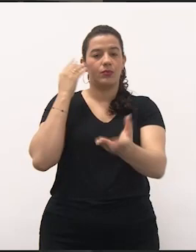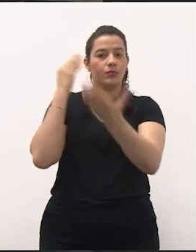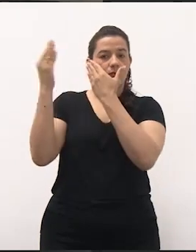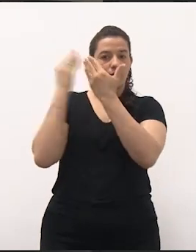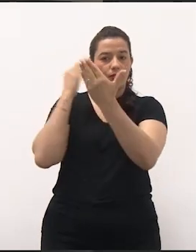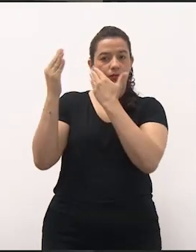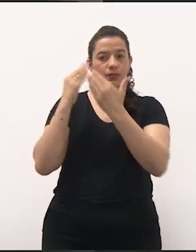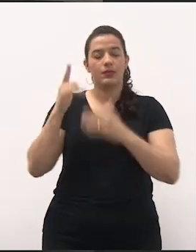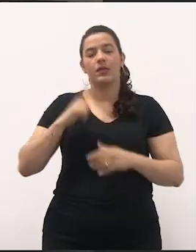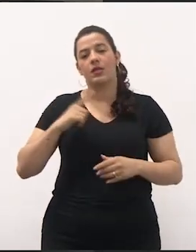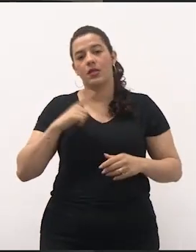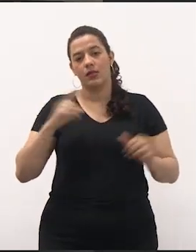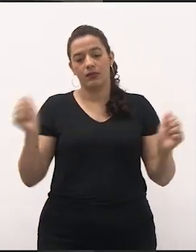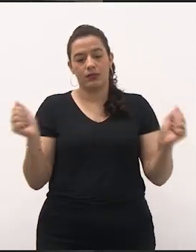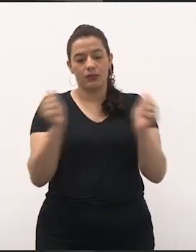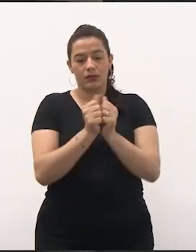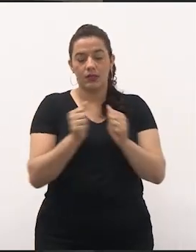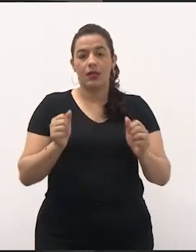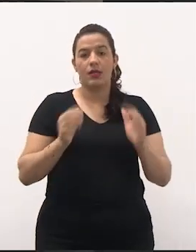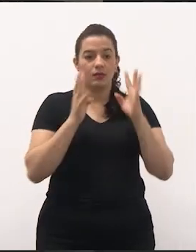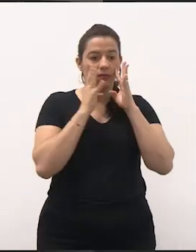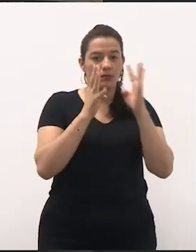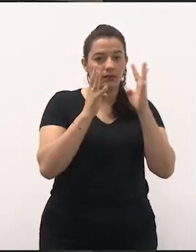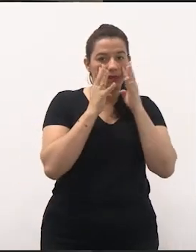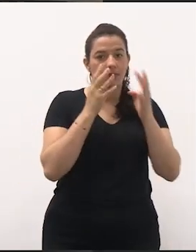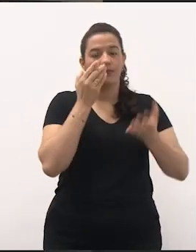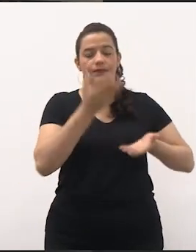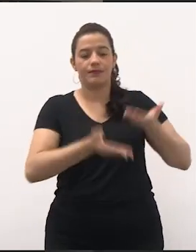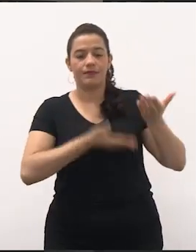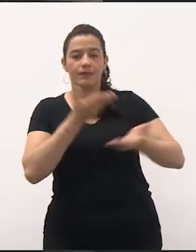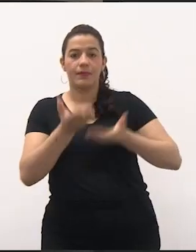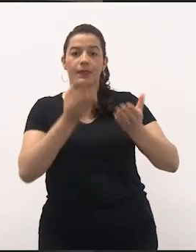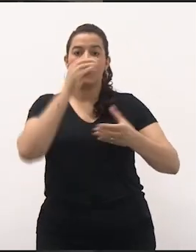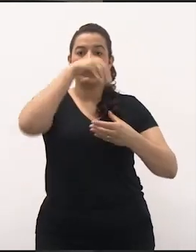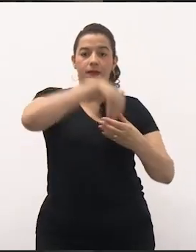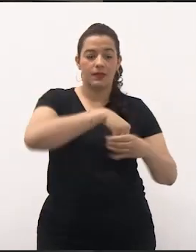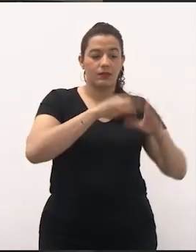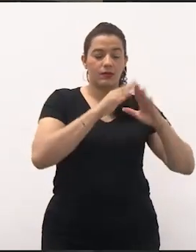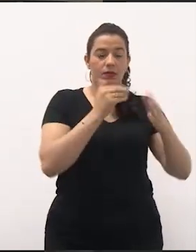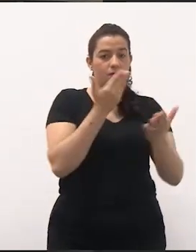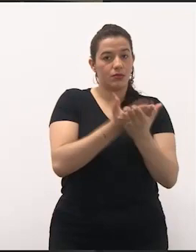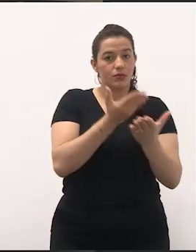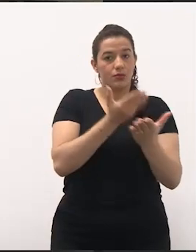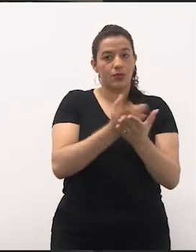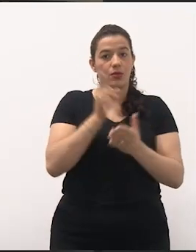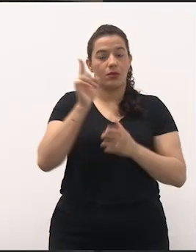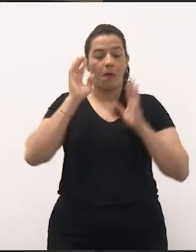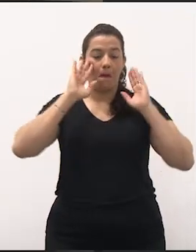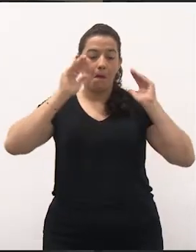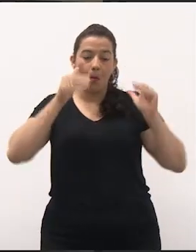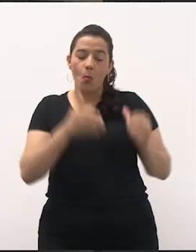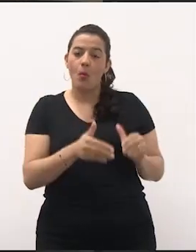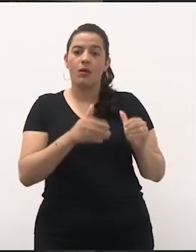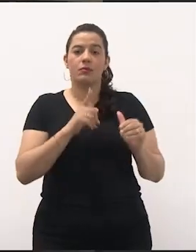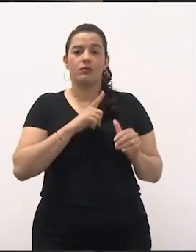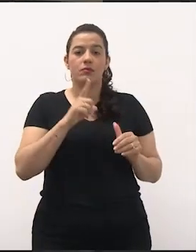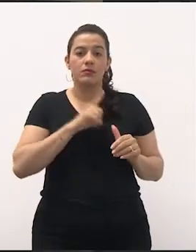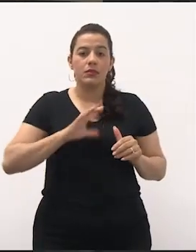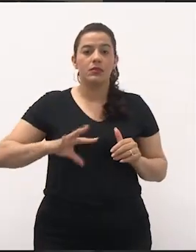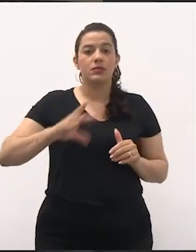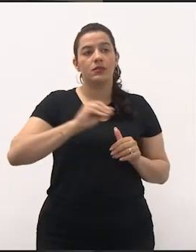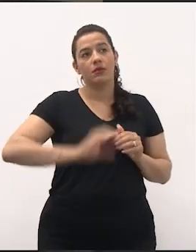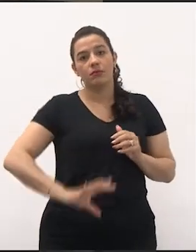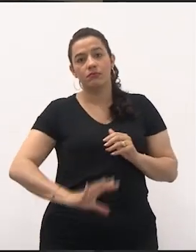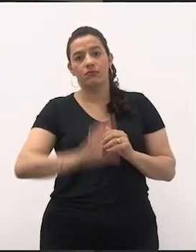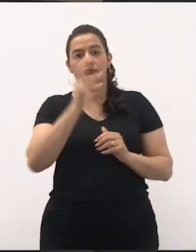profissional psicólogo que vai focar em psicologia institucional escolar, mas que, para esse tipo de